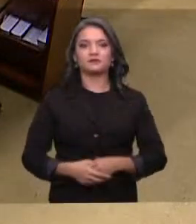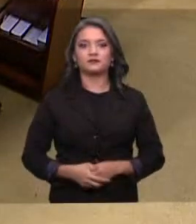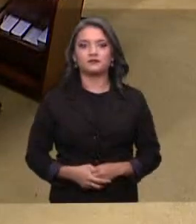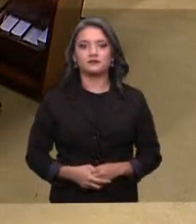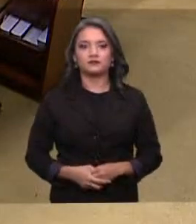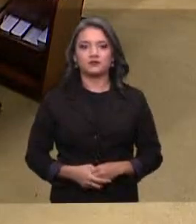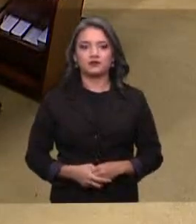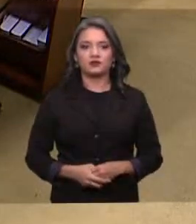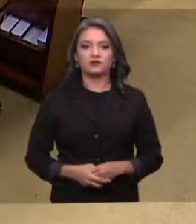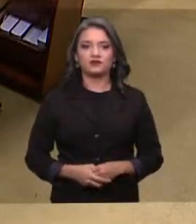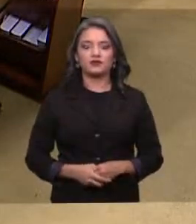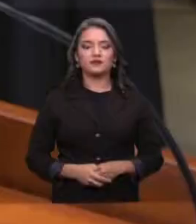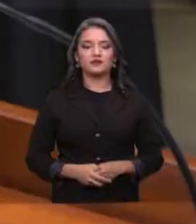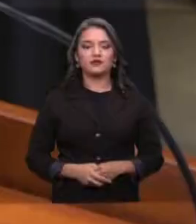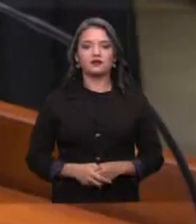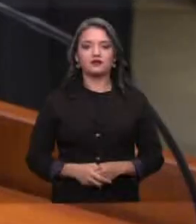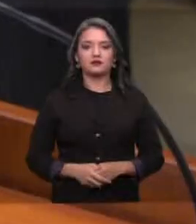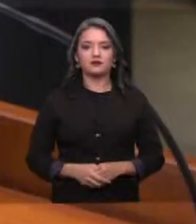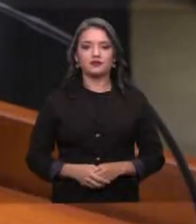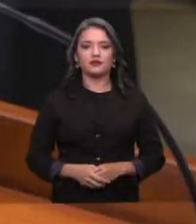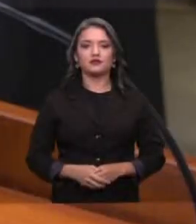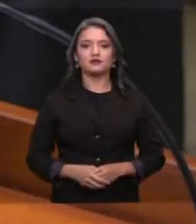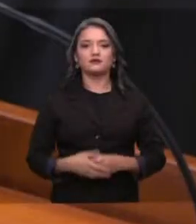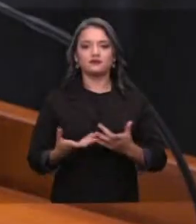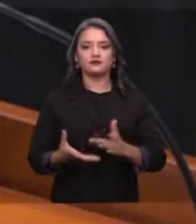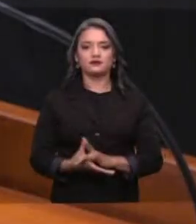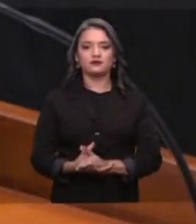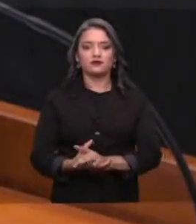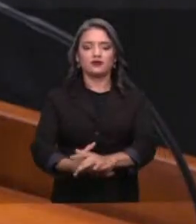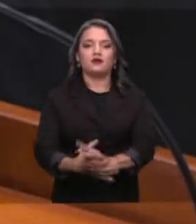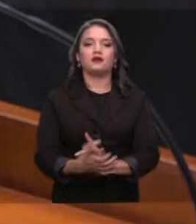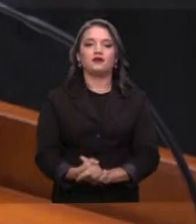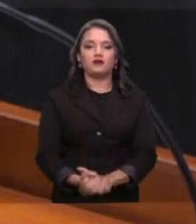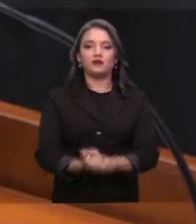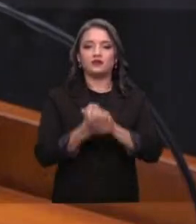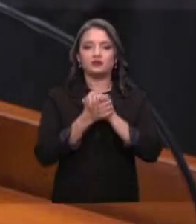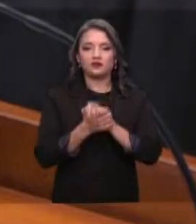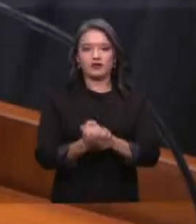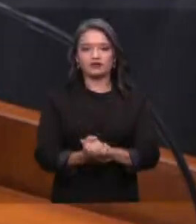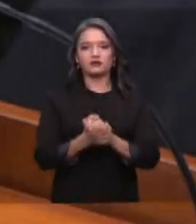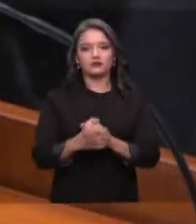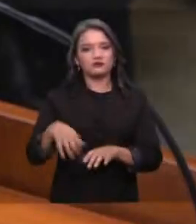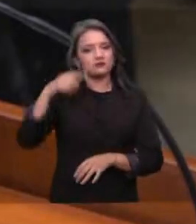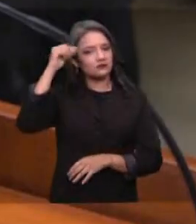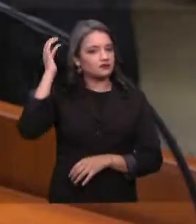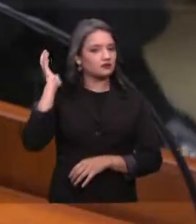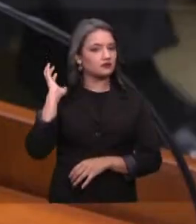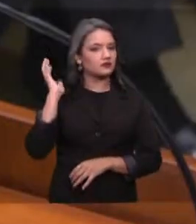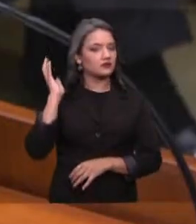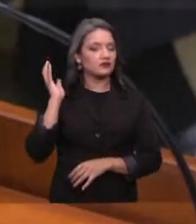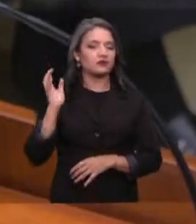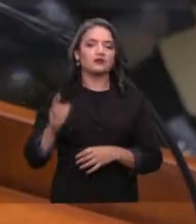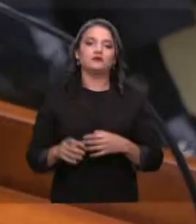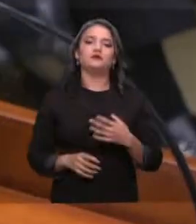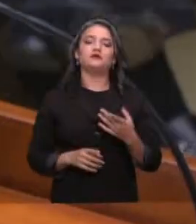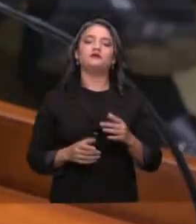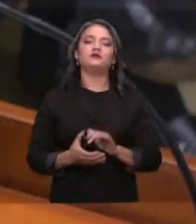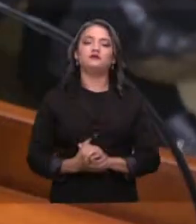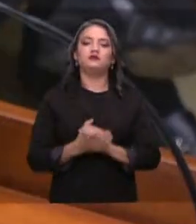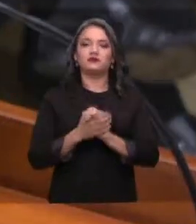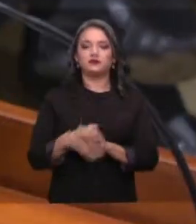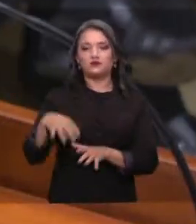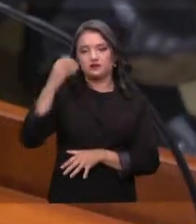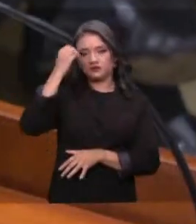Excelentíssima senhora ministra presidente, Rosa Weber, excelentíssimo senhor ministro Luiz Fux, relator destas quatro ações